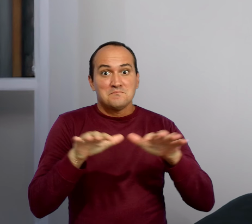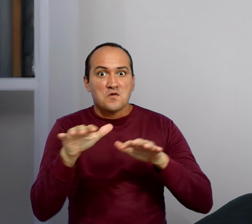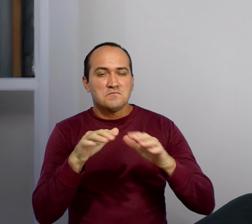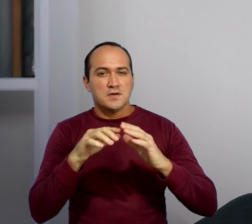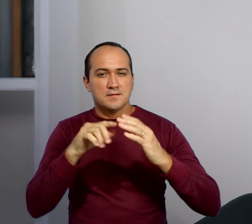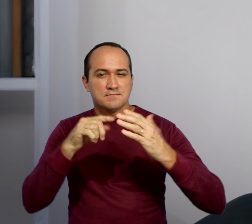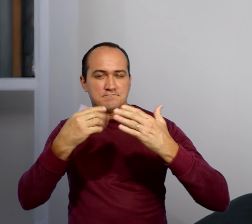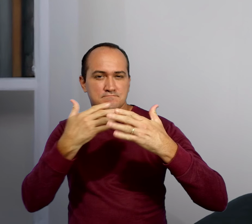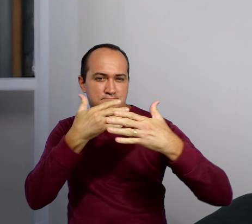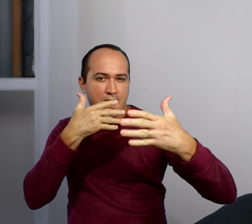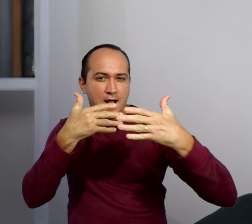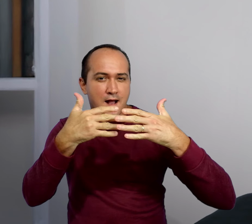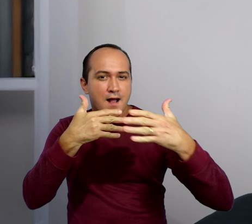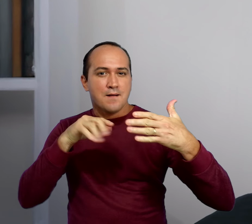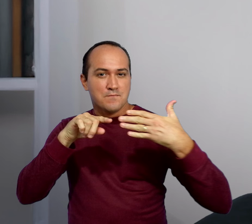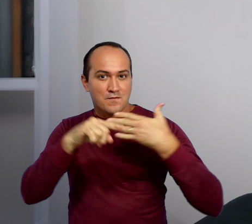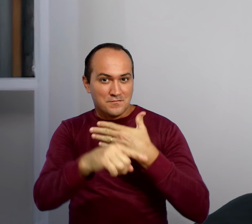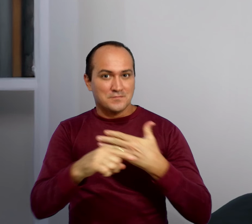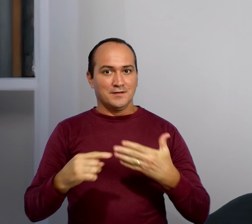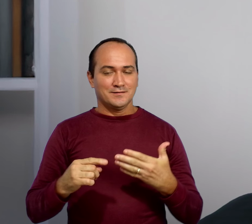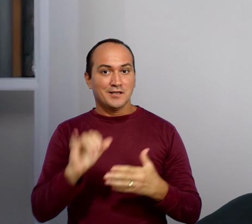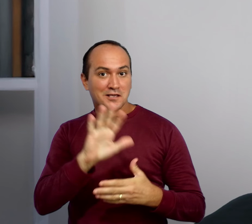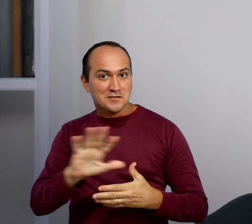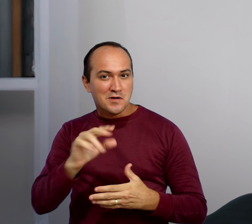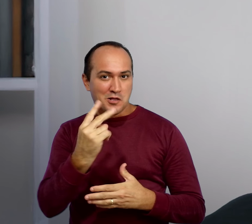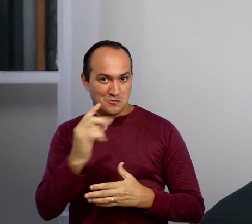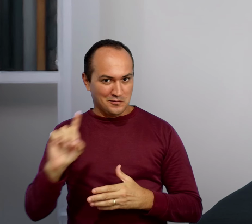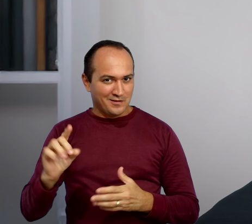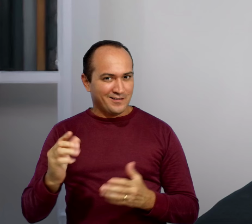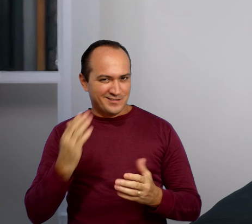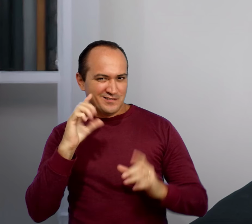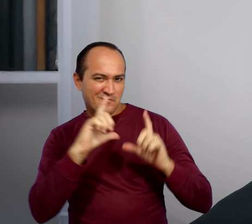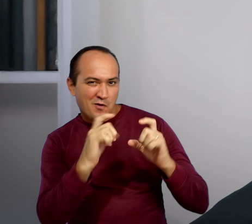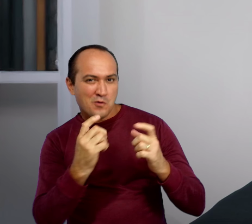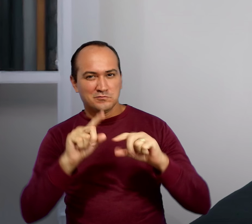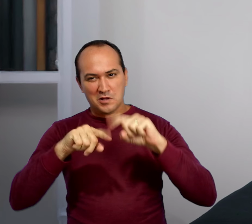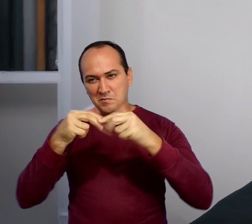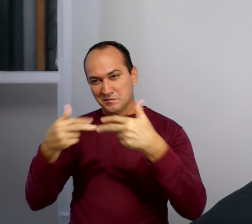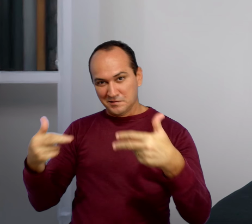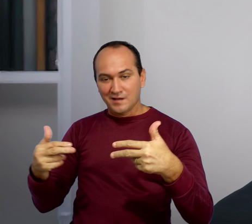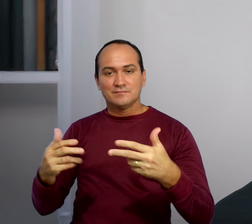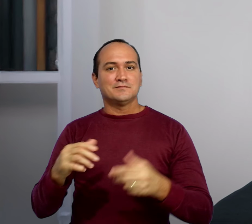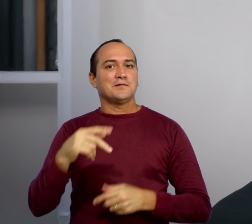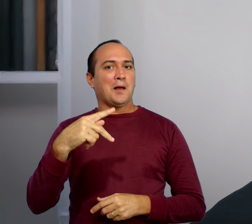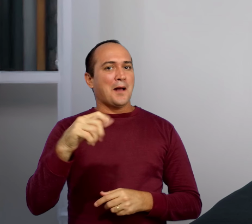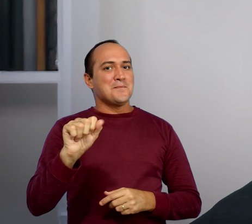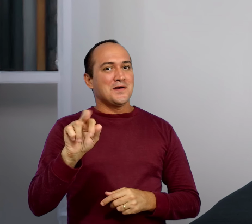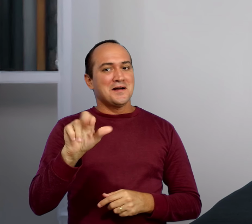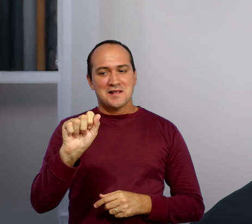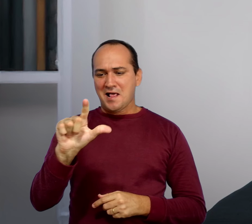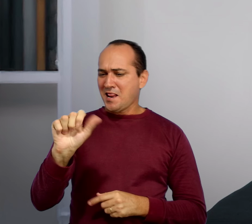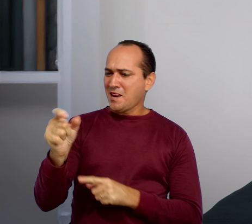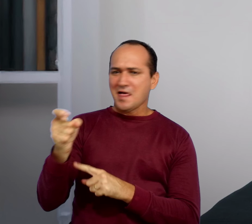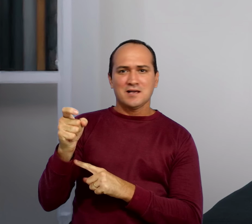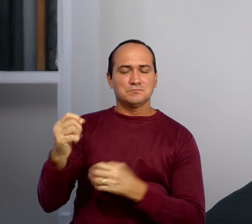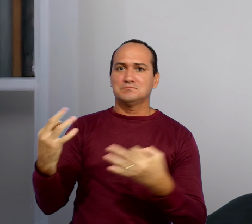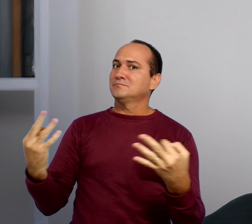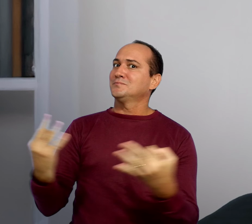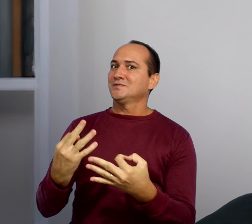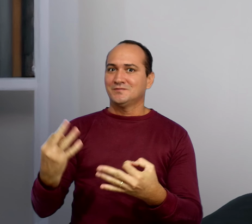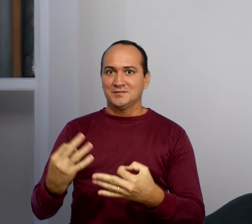sensação de movimento e profundidade usando apenas imagens 2D, fotos ou elementos gráficos? O Parallax é perfeito para